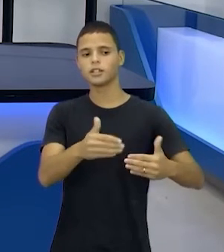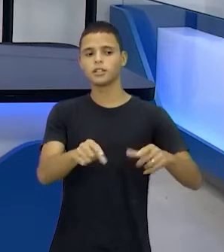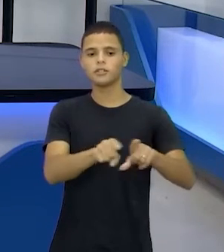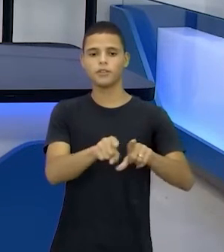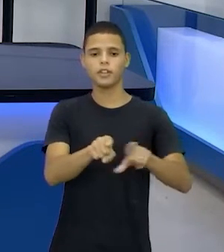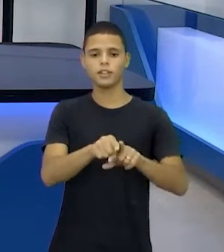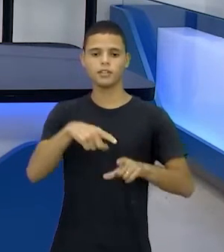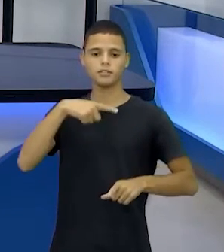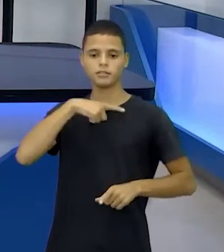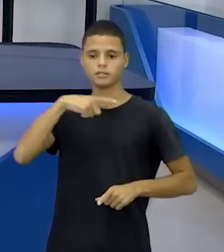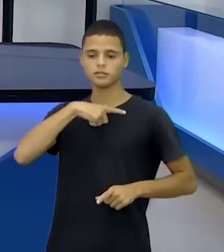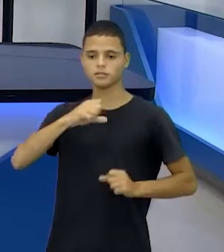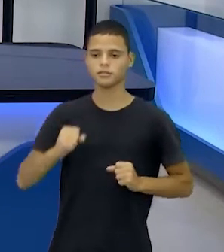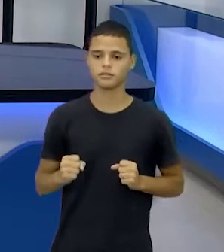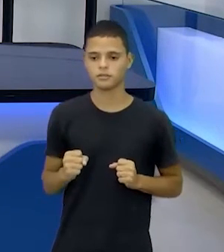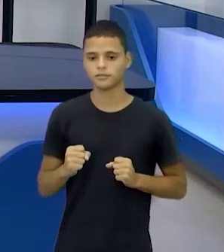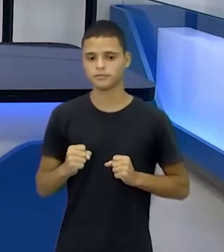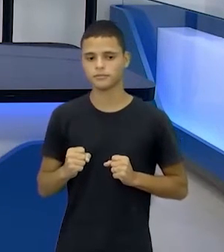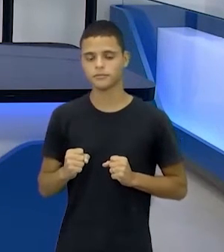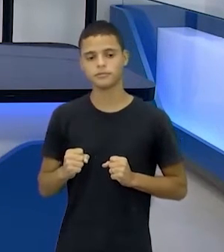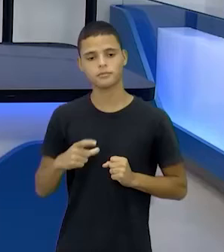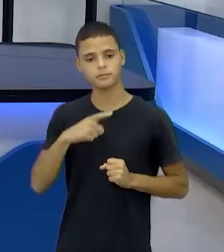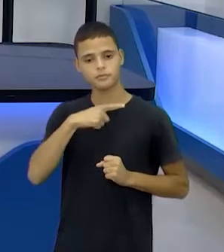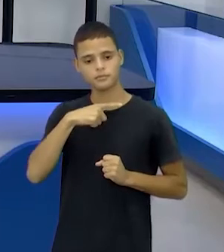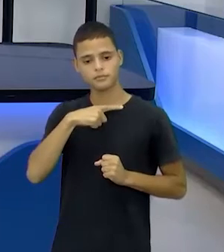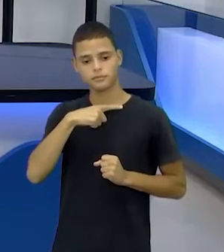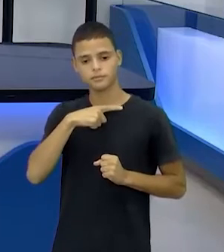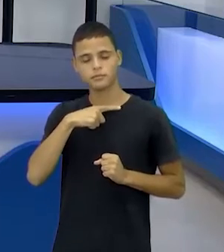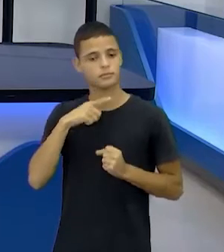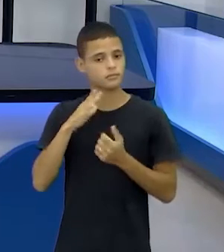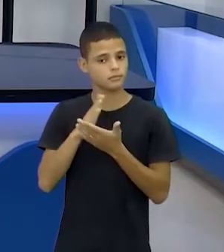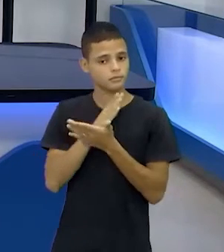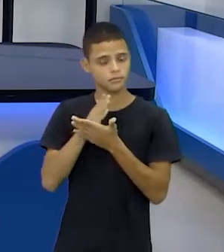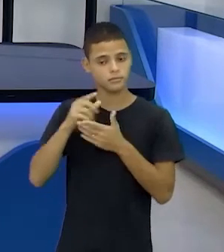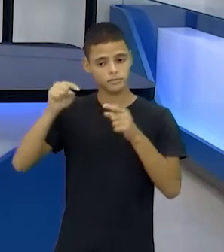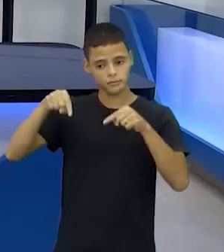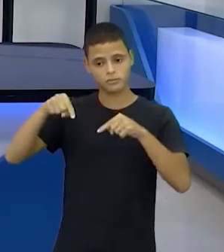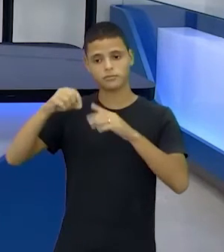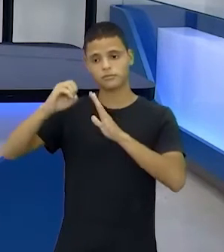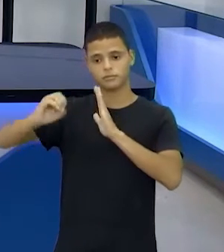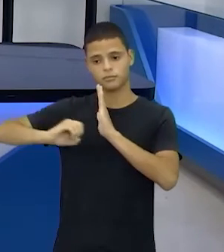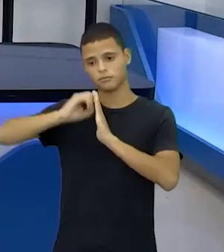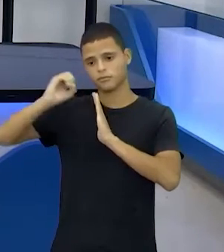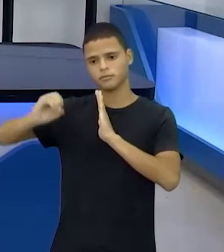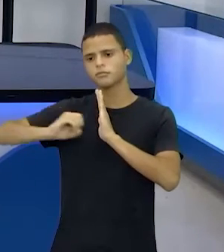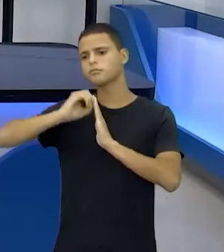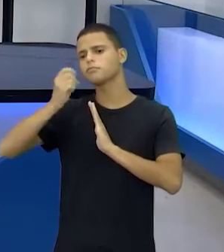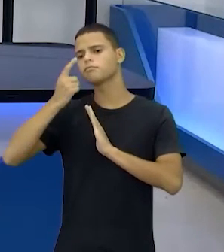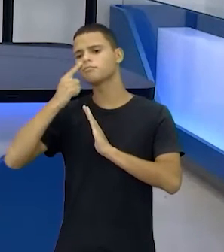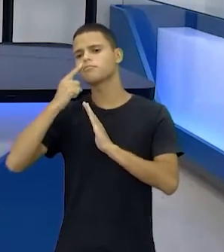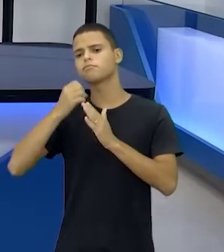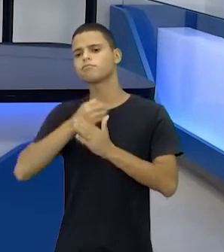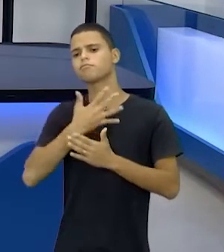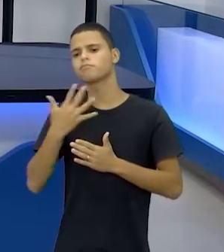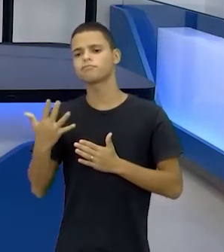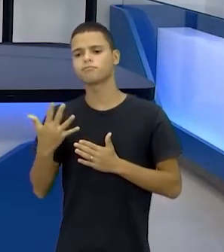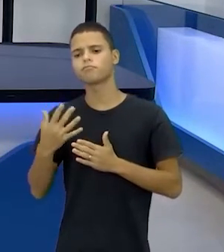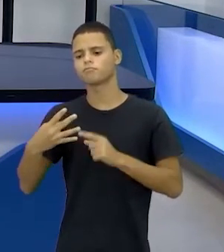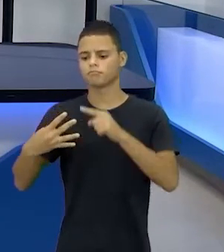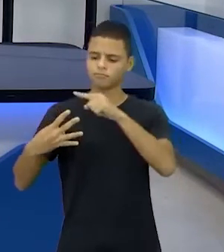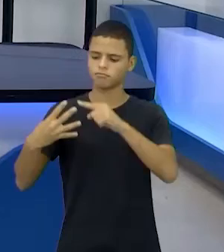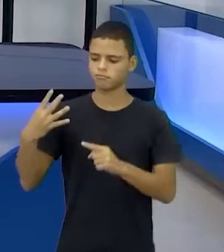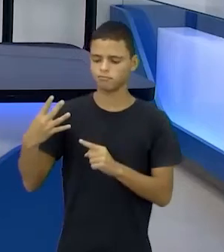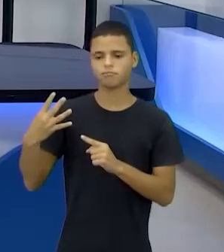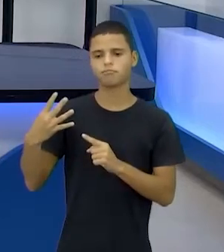não é ali onde vai ter essa questão do centro de mídias. Perfeito. Vamos descobrir quais são as 4 lutas? Quais são as 4 lutas